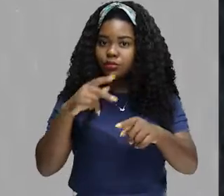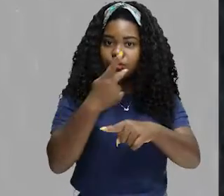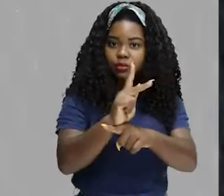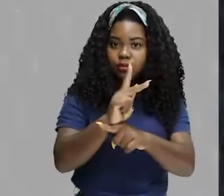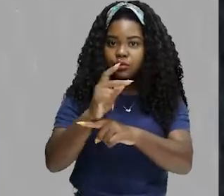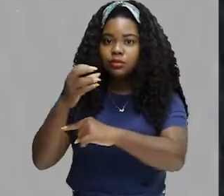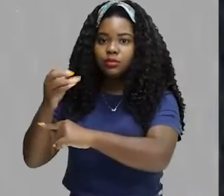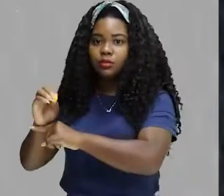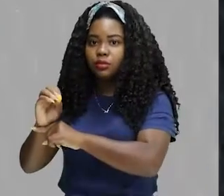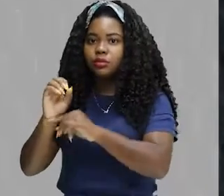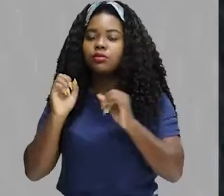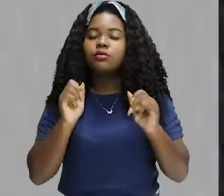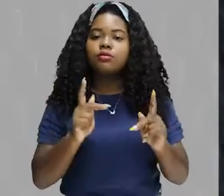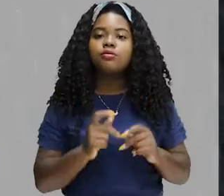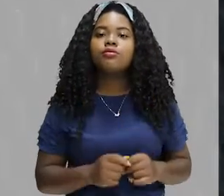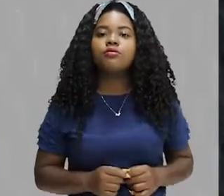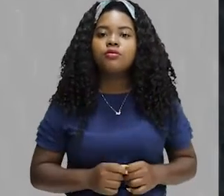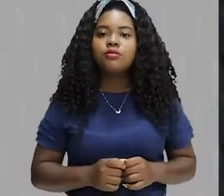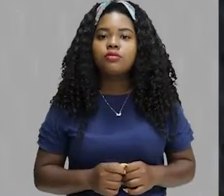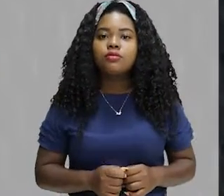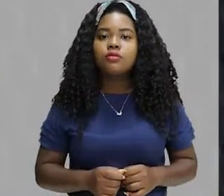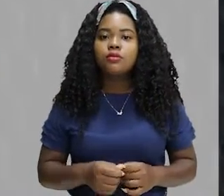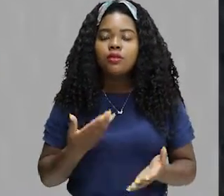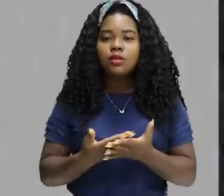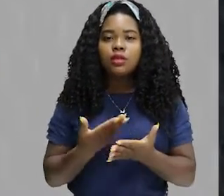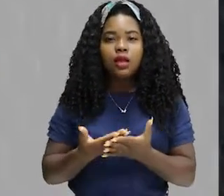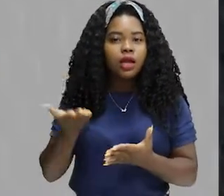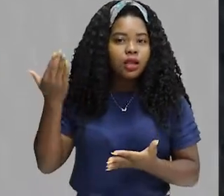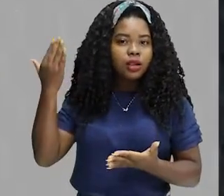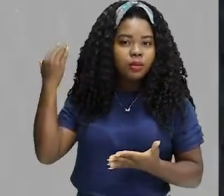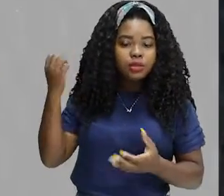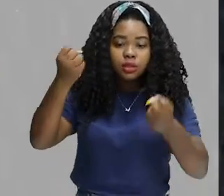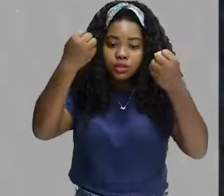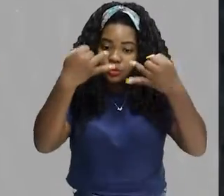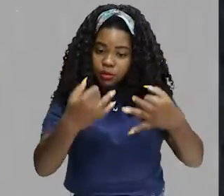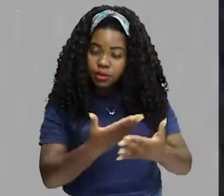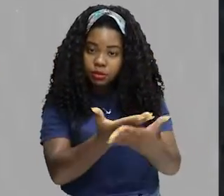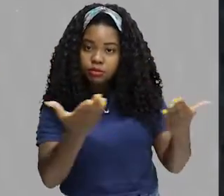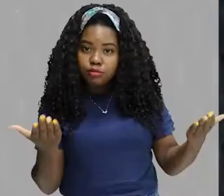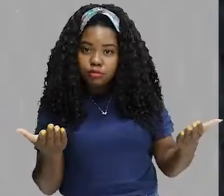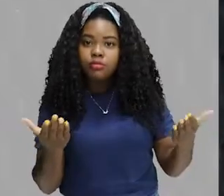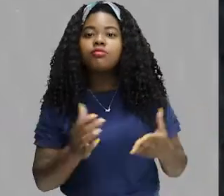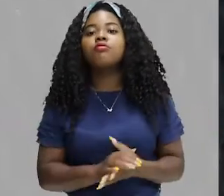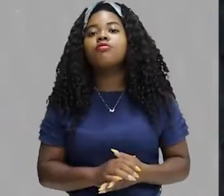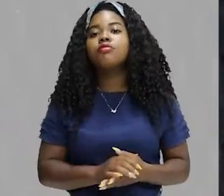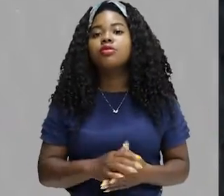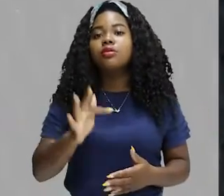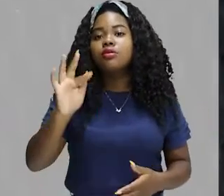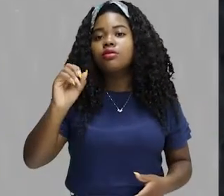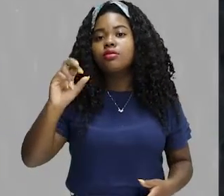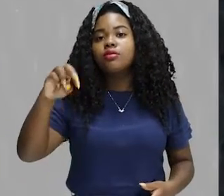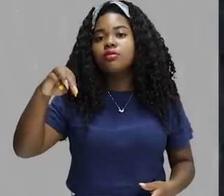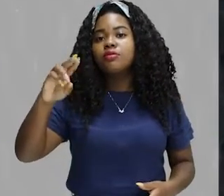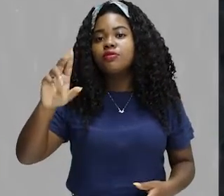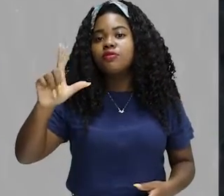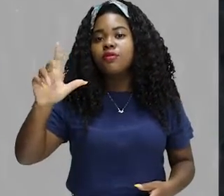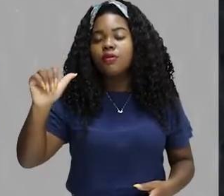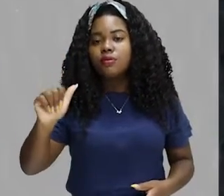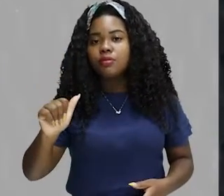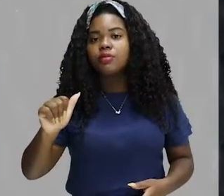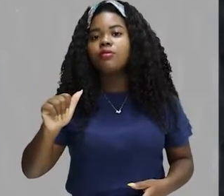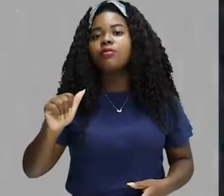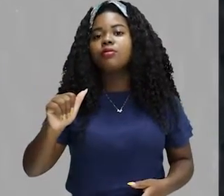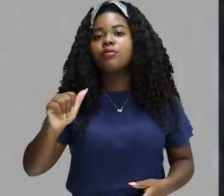né, a representação na forma de bolas, ok? Essa bolinha maior, vermelha, representa o átomo de